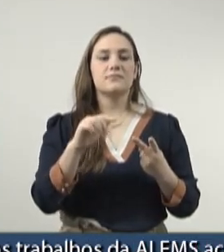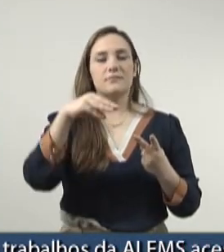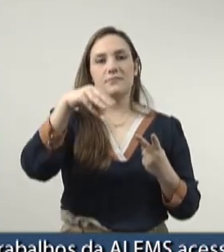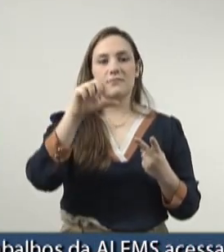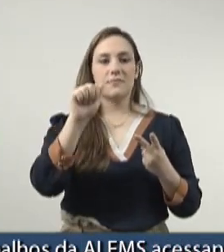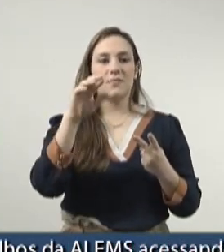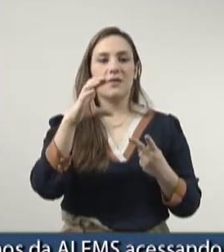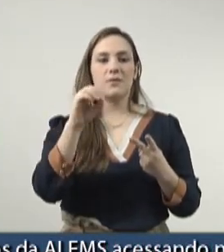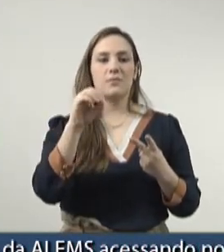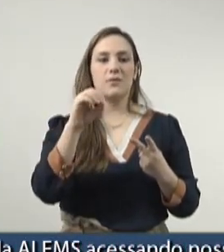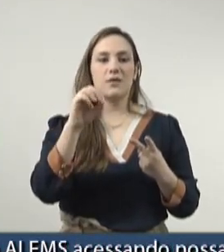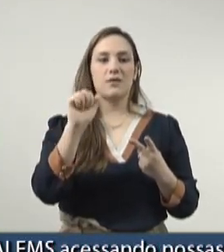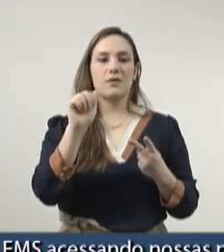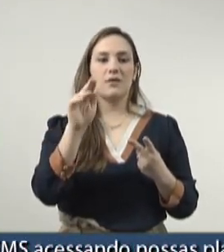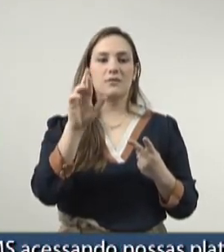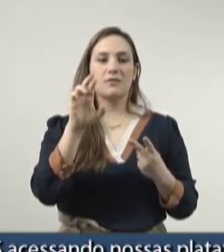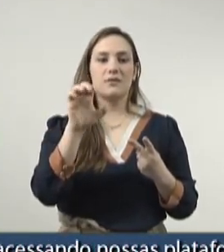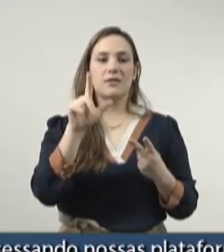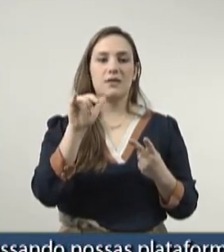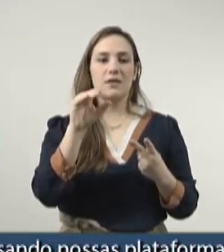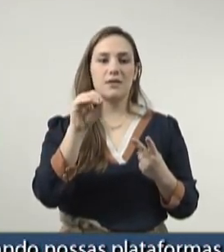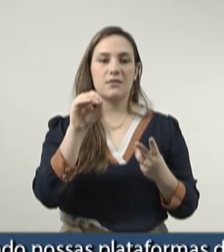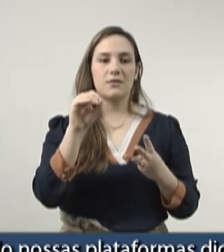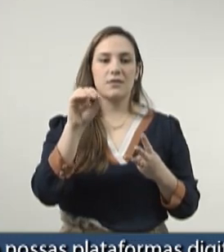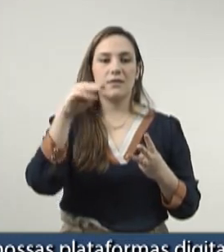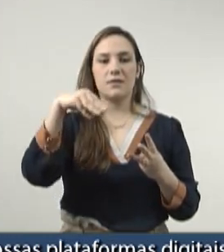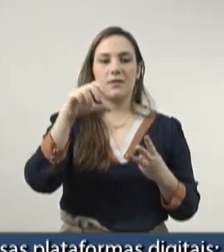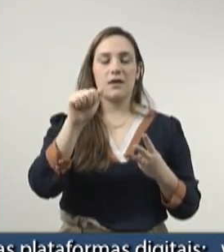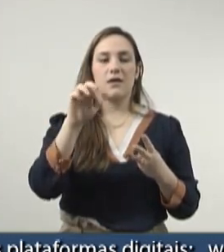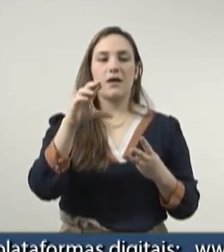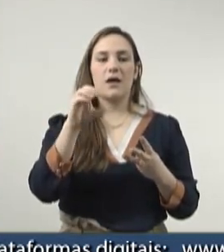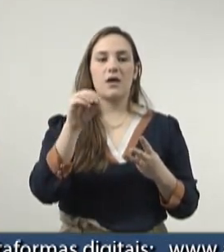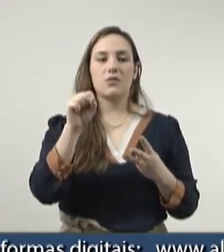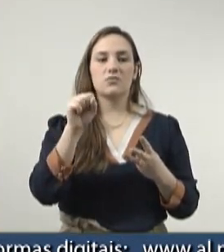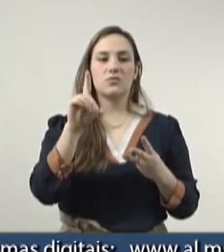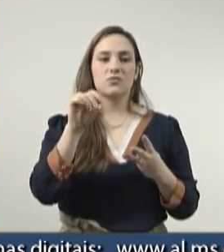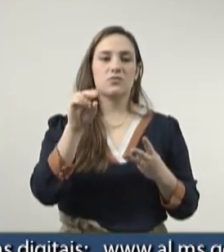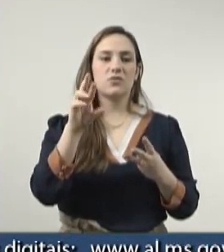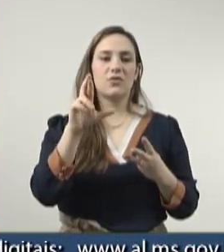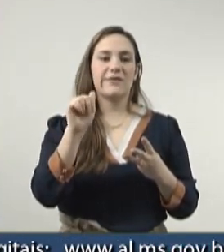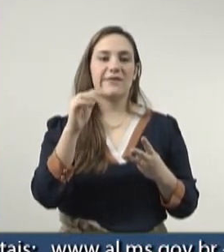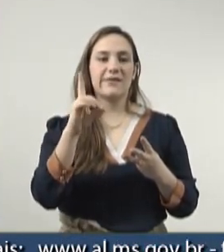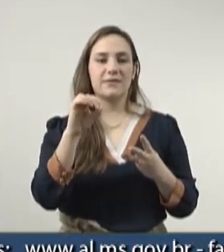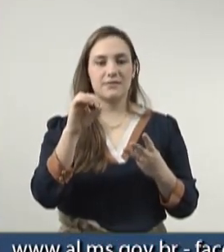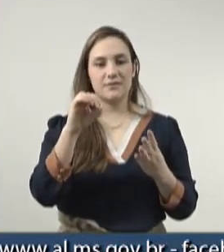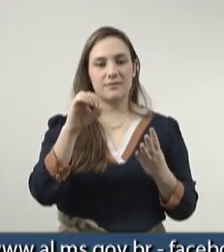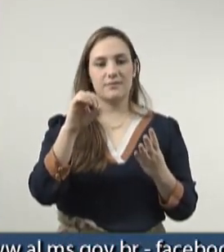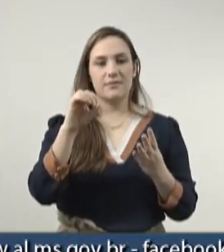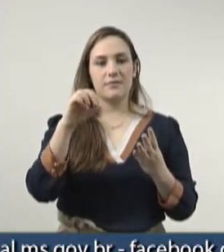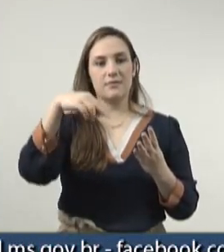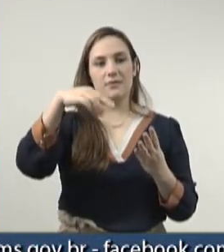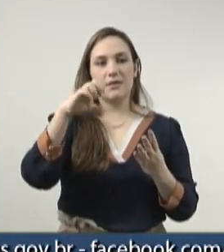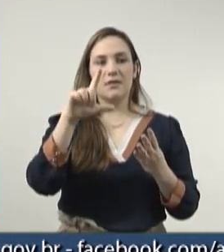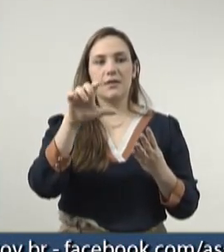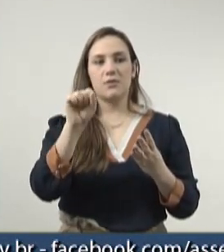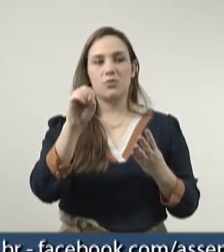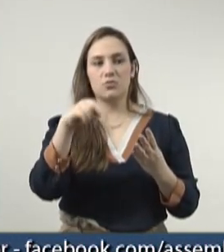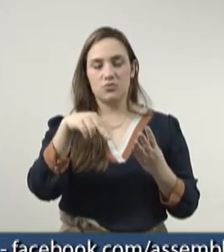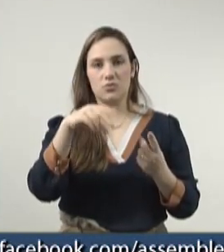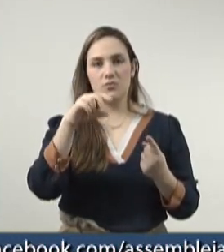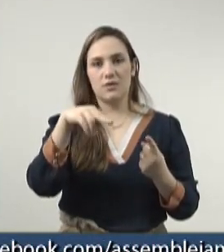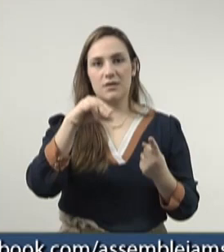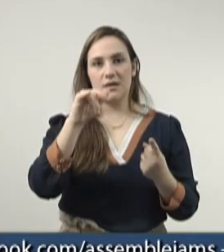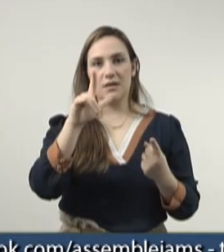Aurélio Jacinto Silva, Max Dourado Azambuja Andrade, Merson Alen Blanco e